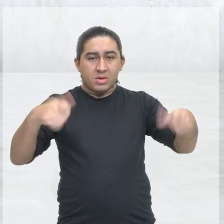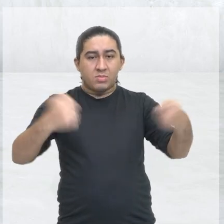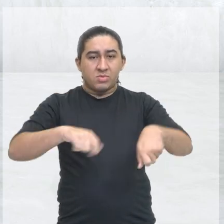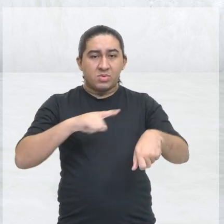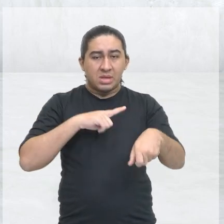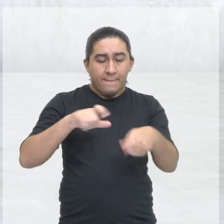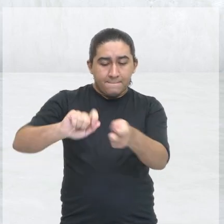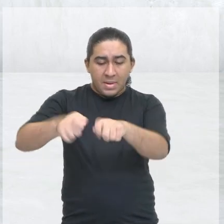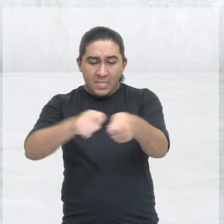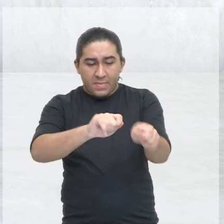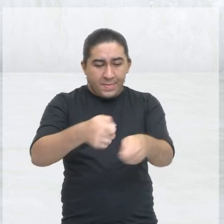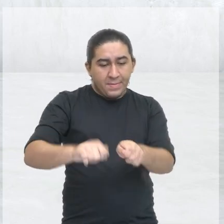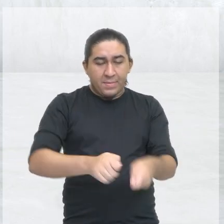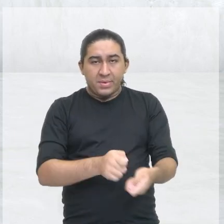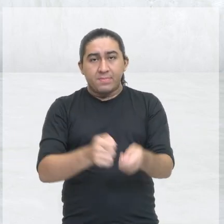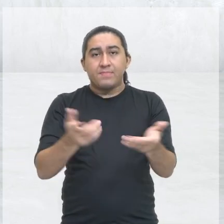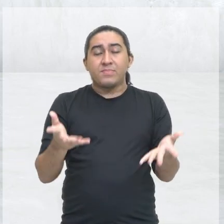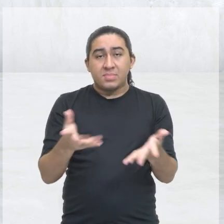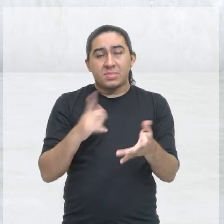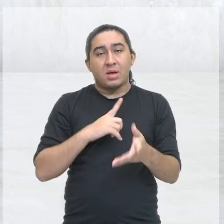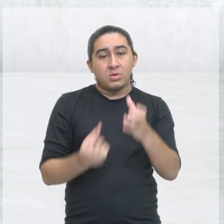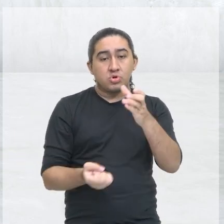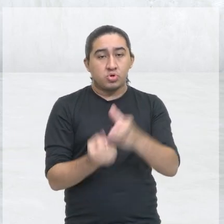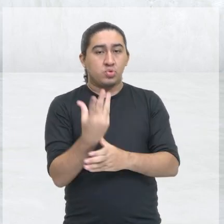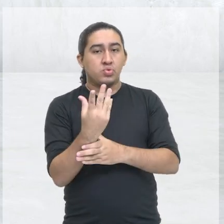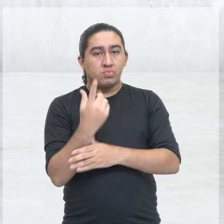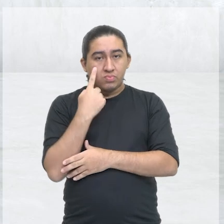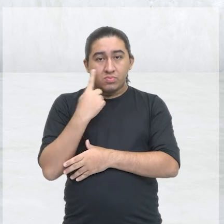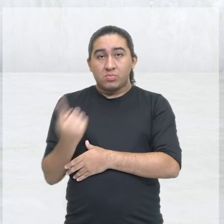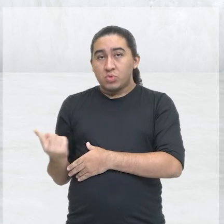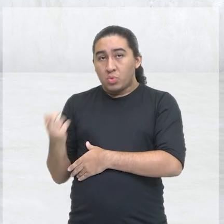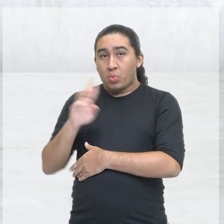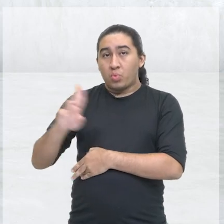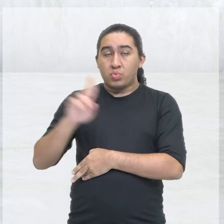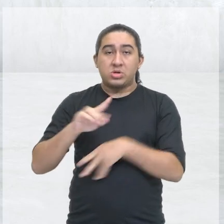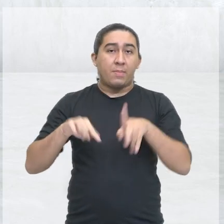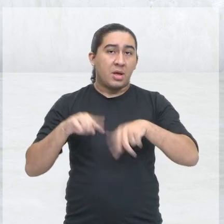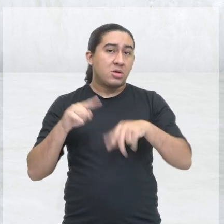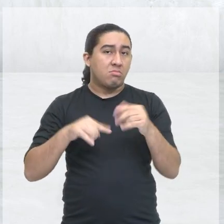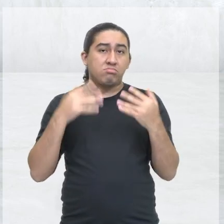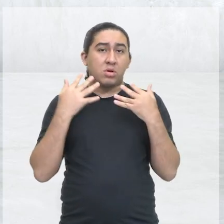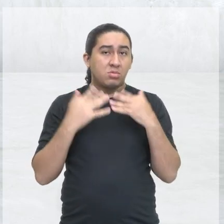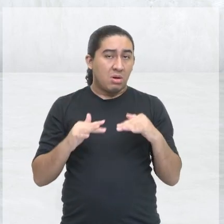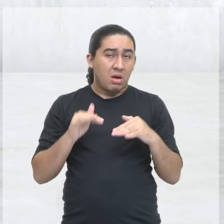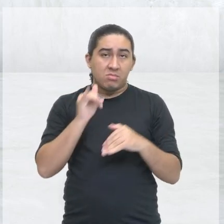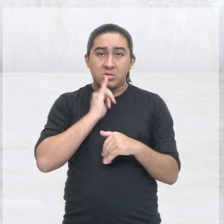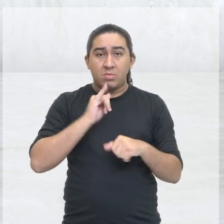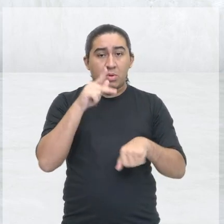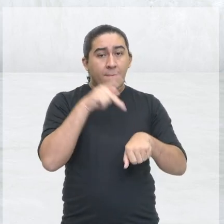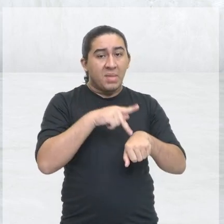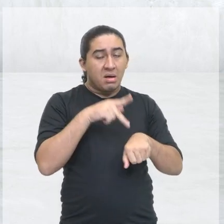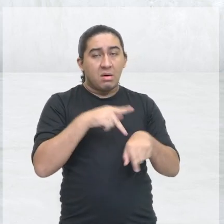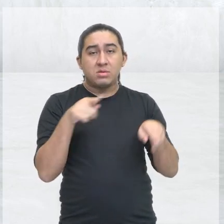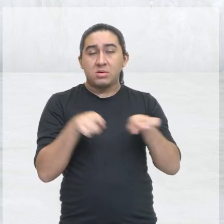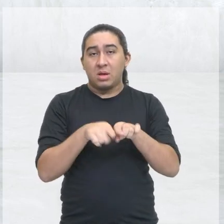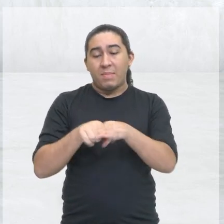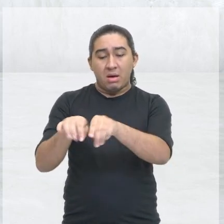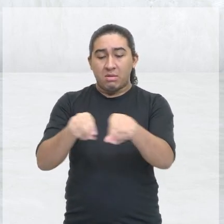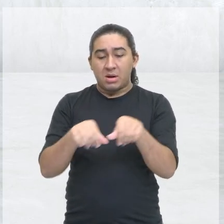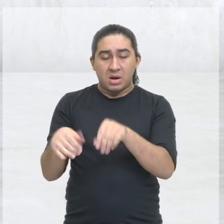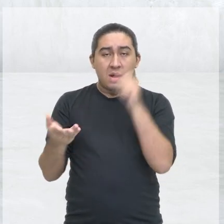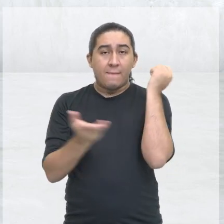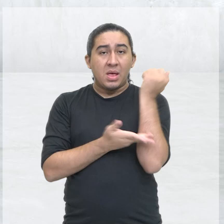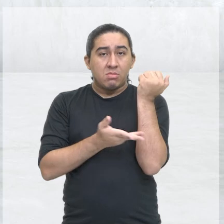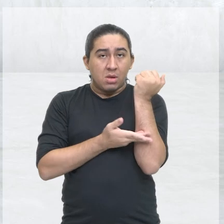Então, na arte povera, o artista ele utiliza de materiais naturais, ele utiliza pedras, areias,